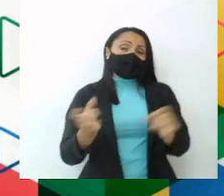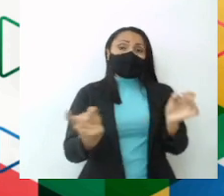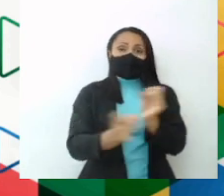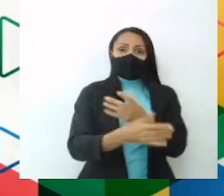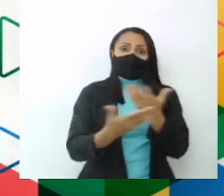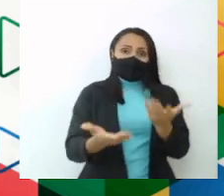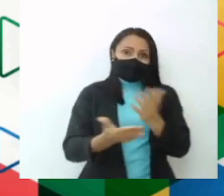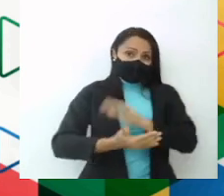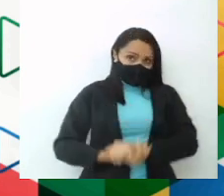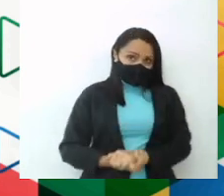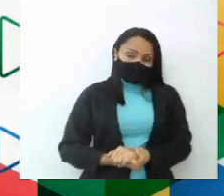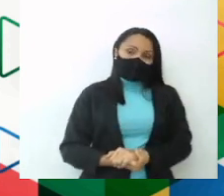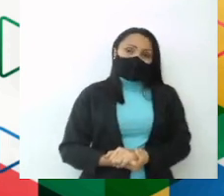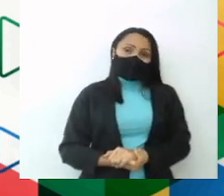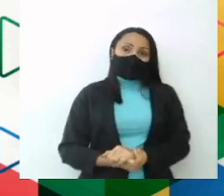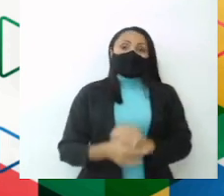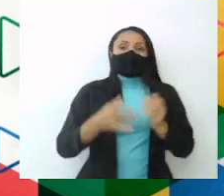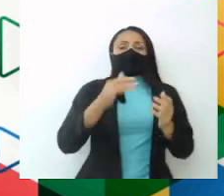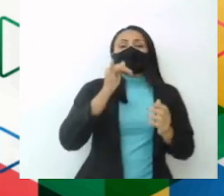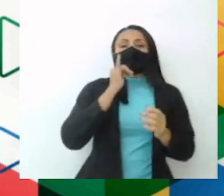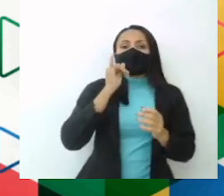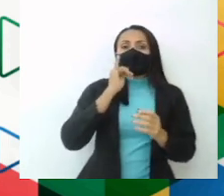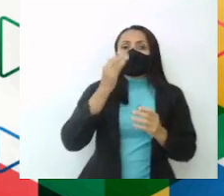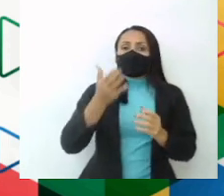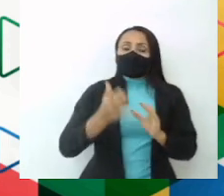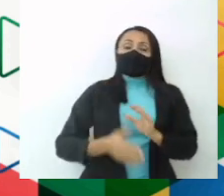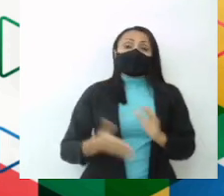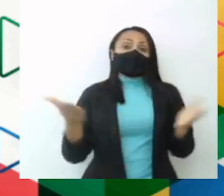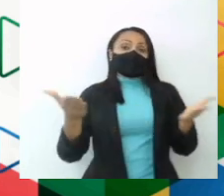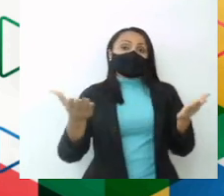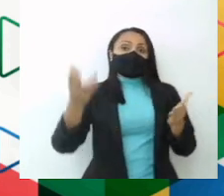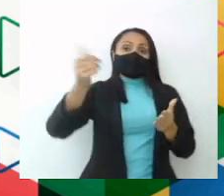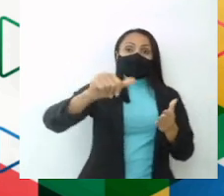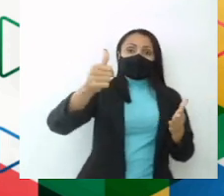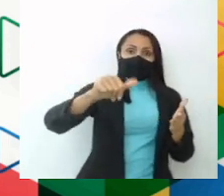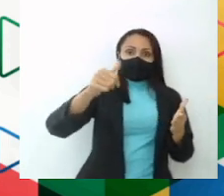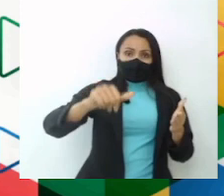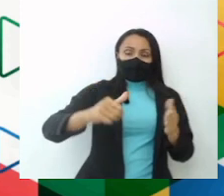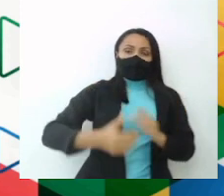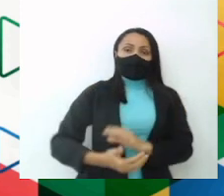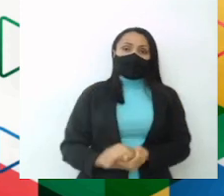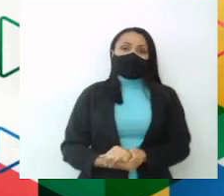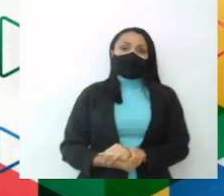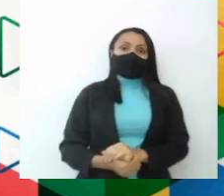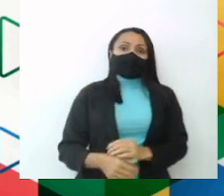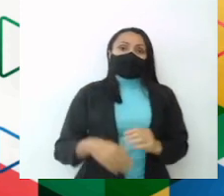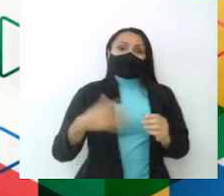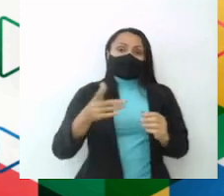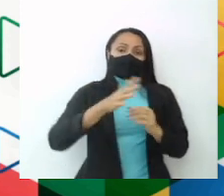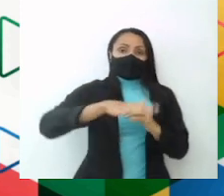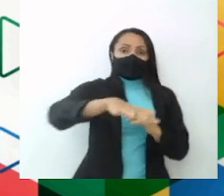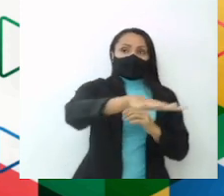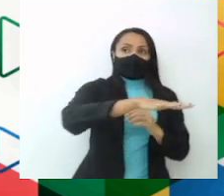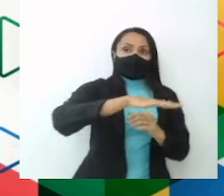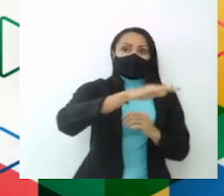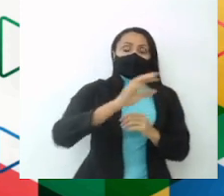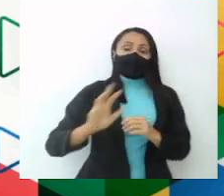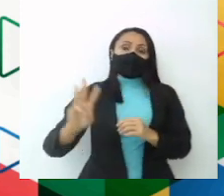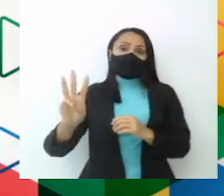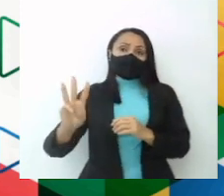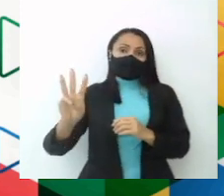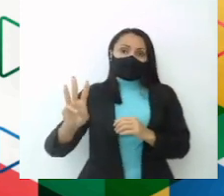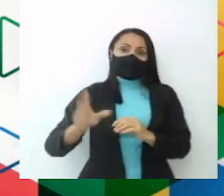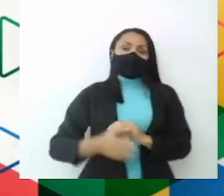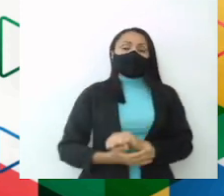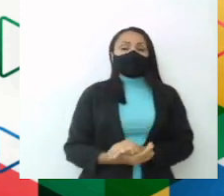serviço. Então, agora vamos concluir esse exemplo. Agora vamos analisar se as grandezas área e watts-hora